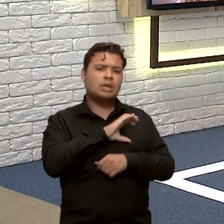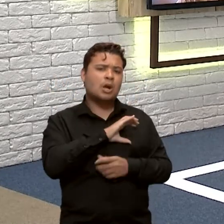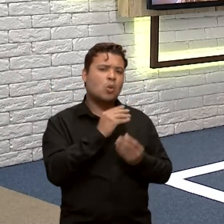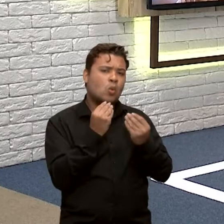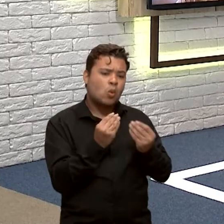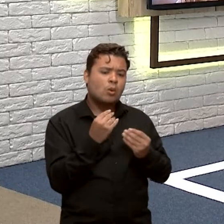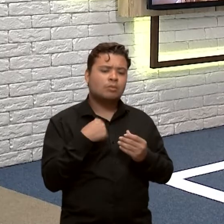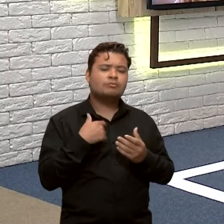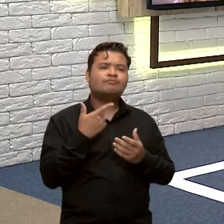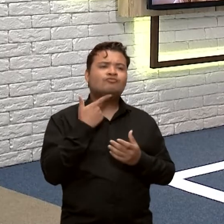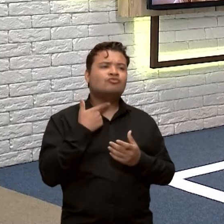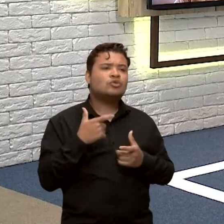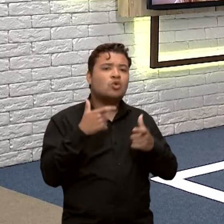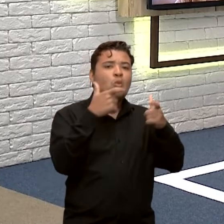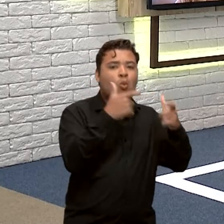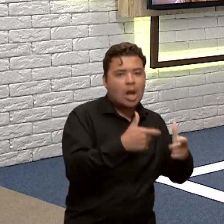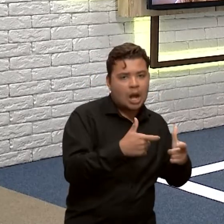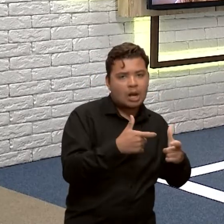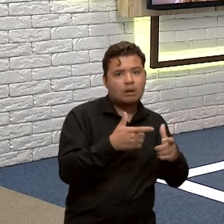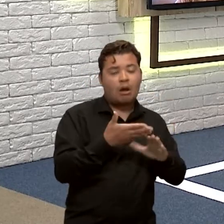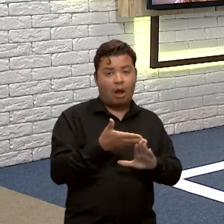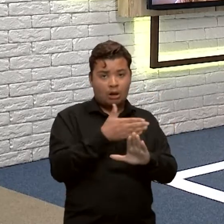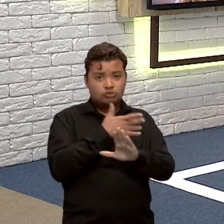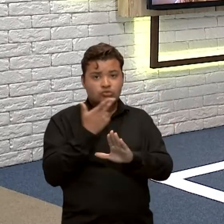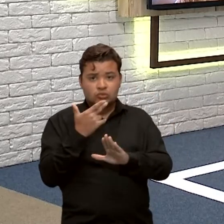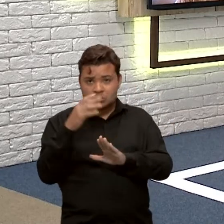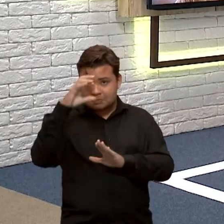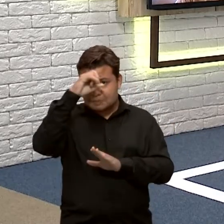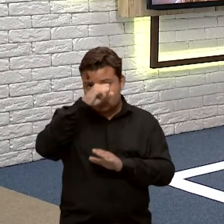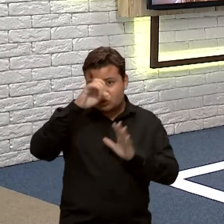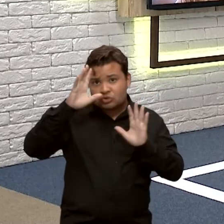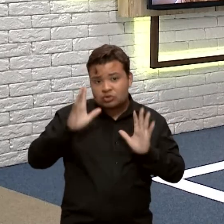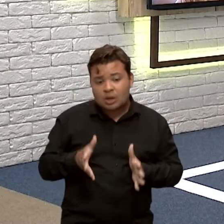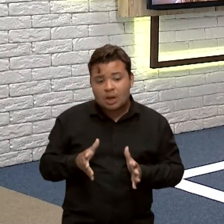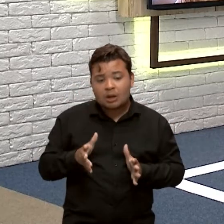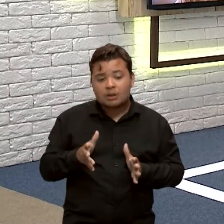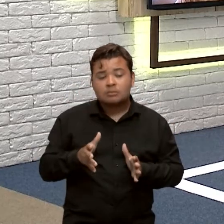ir? Já tinha conhecimento da língua? E conta pra gente também como é que foi